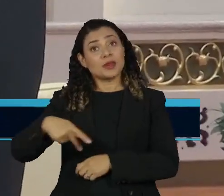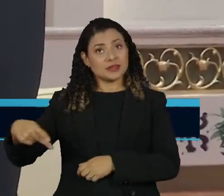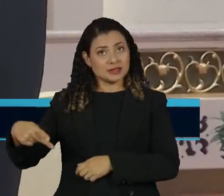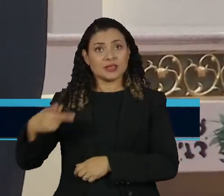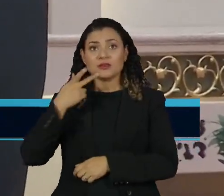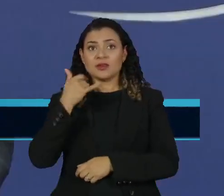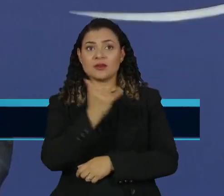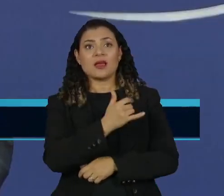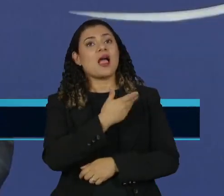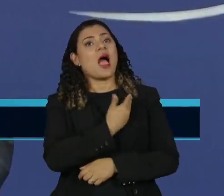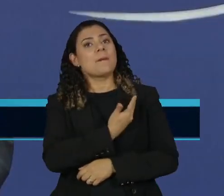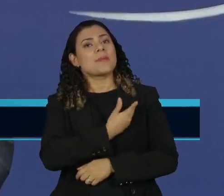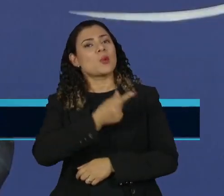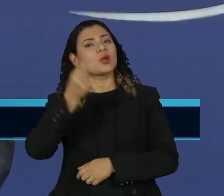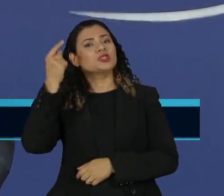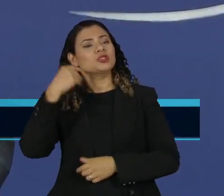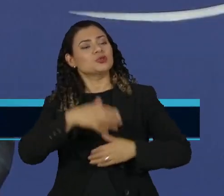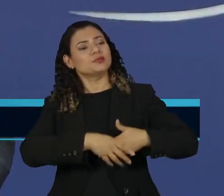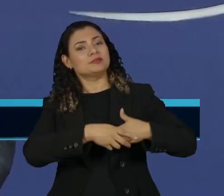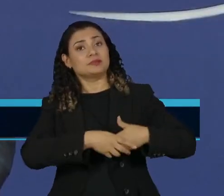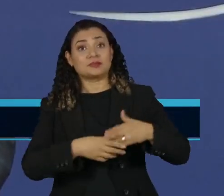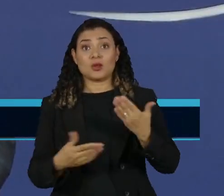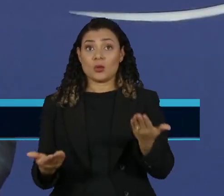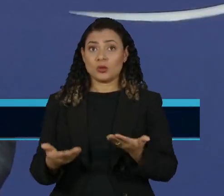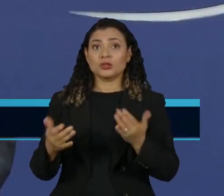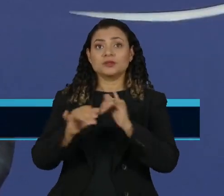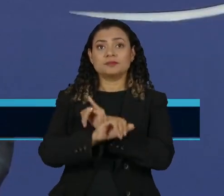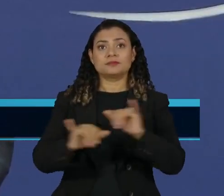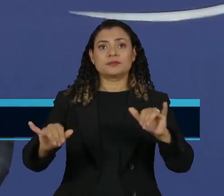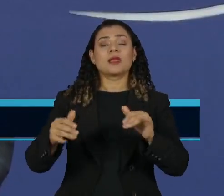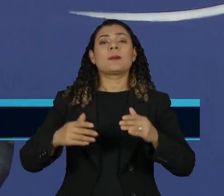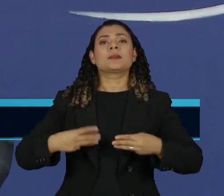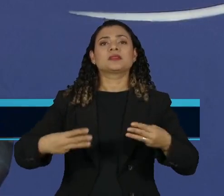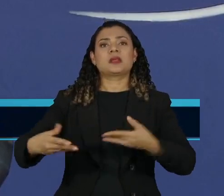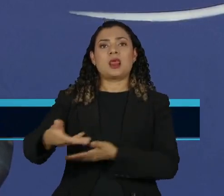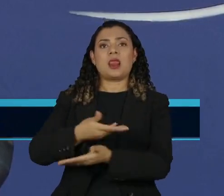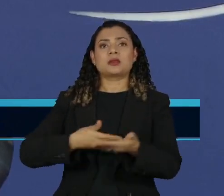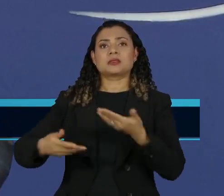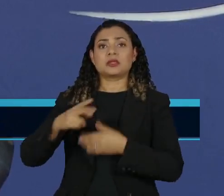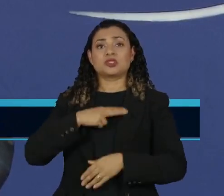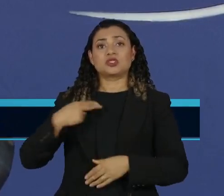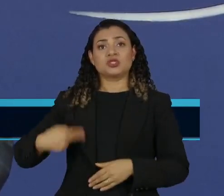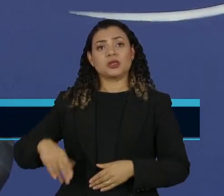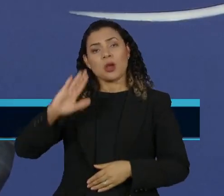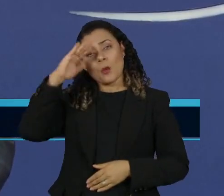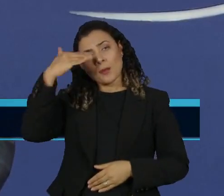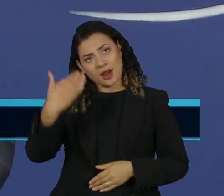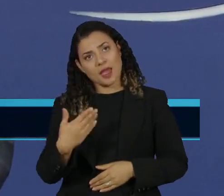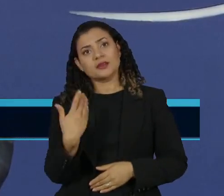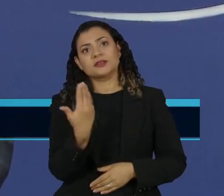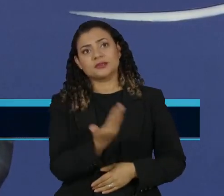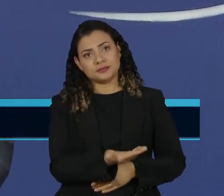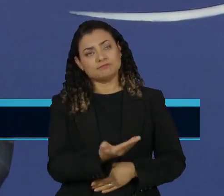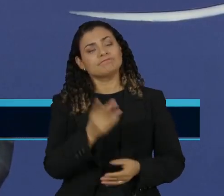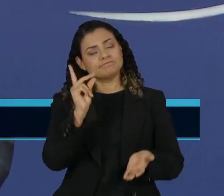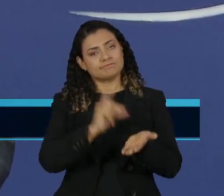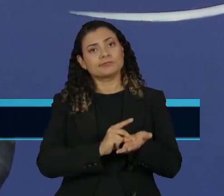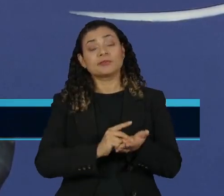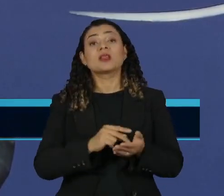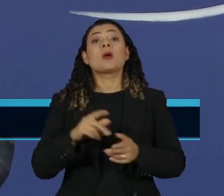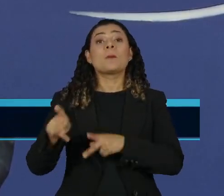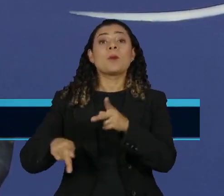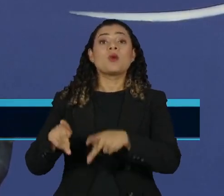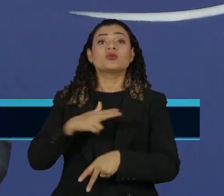de velho amigo. Hoje, o porta-voz do Ministério das Relações Exteriores da China prestou homenagens e afirmou que o povo